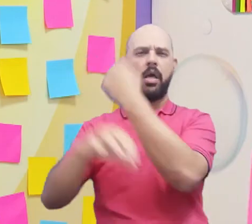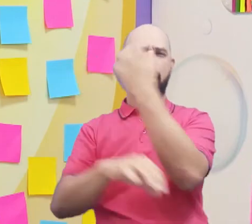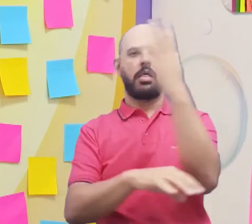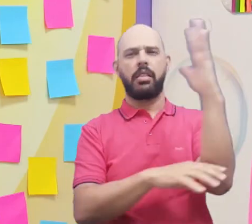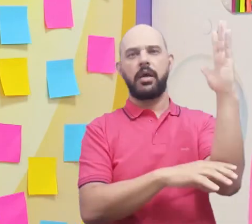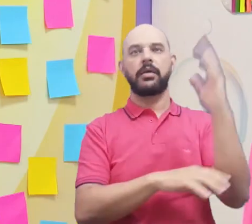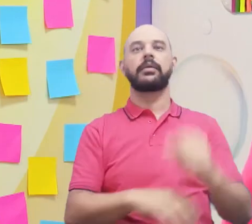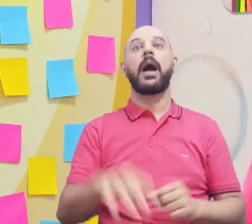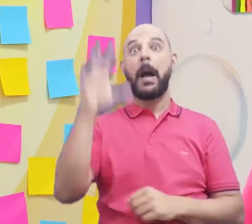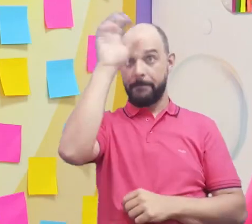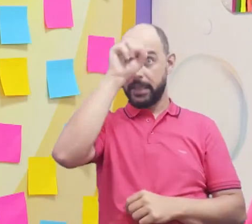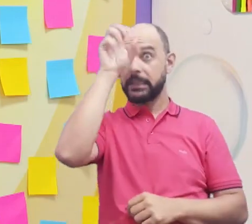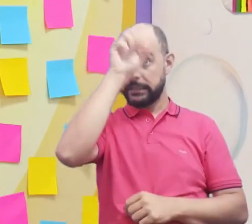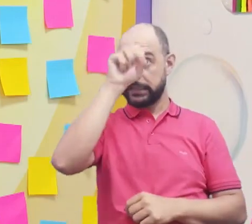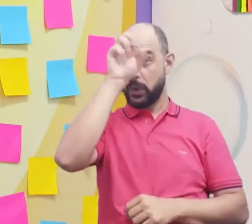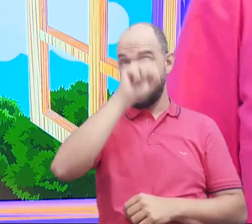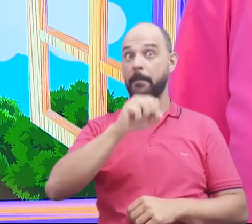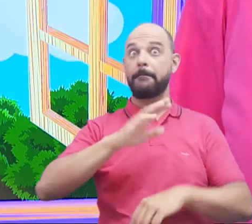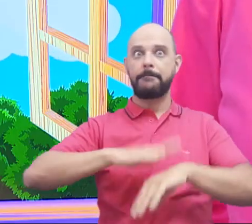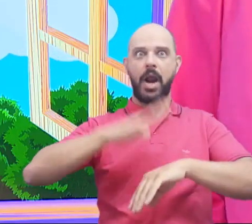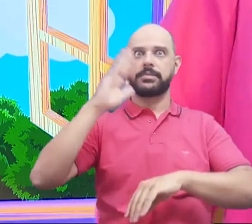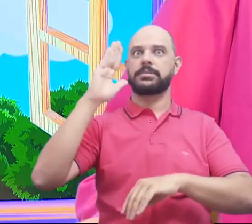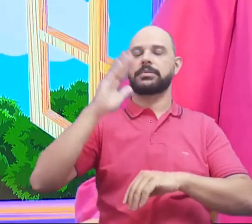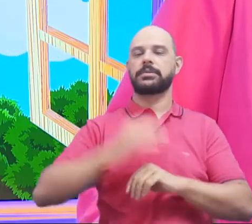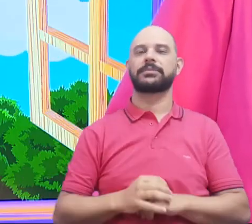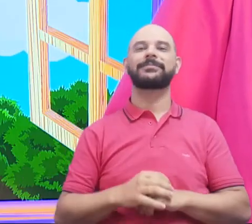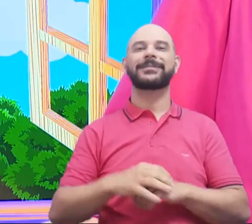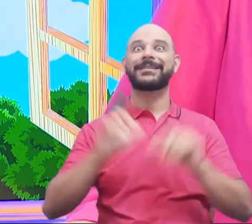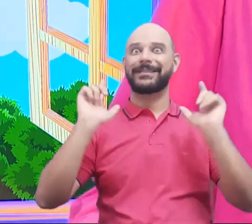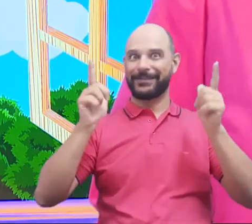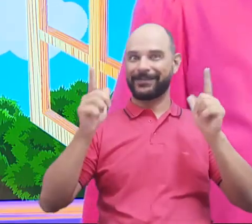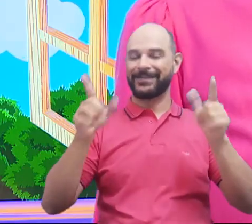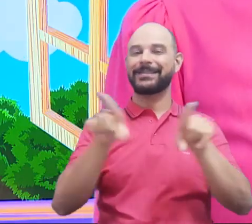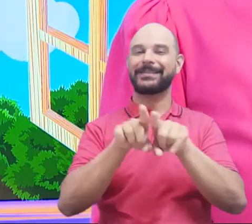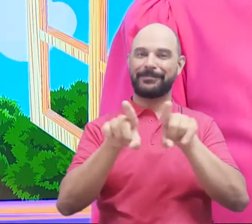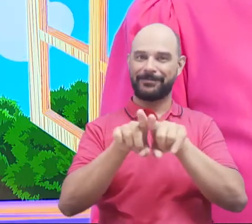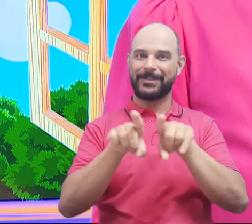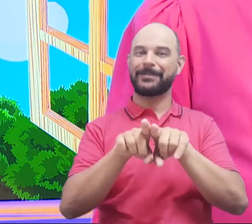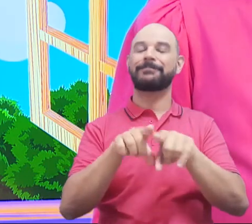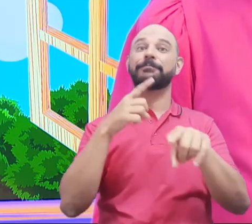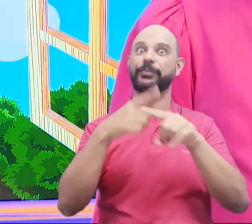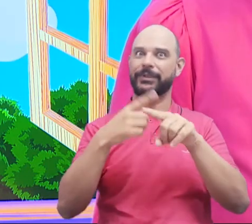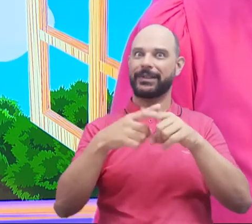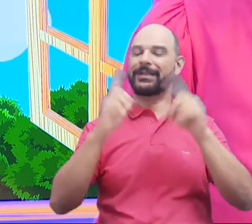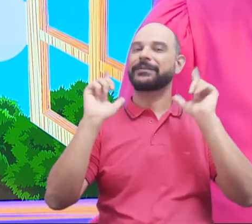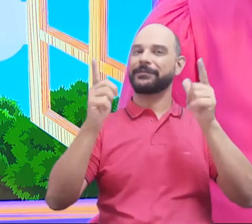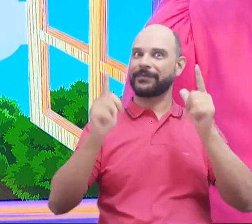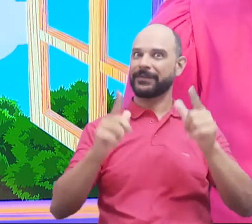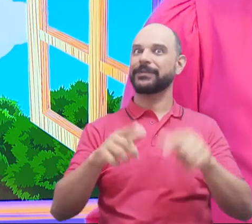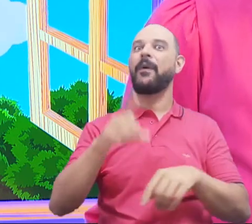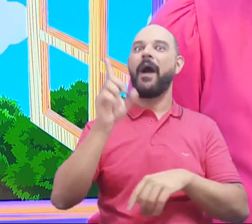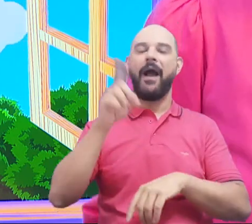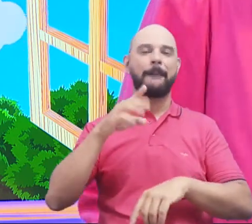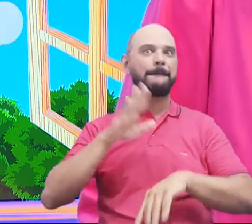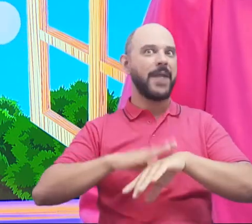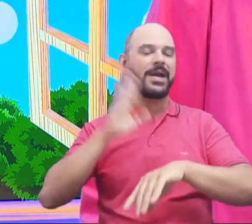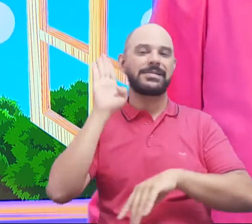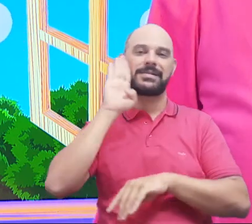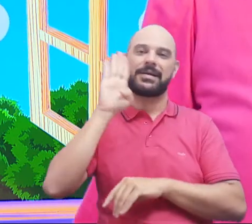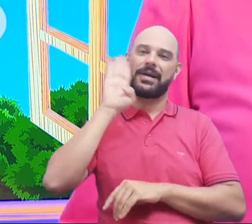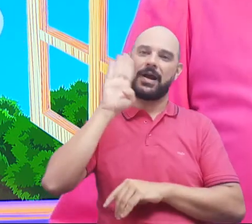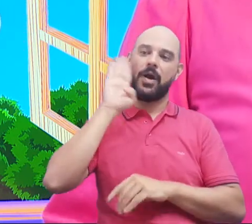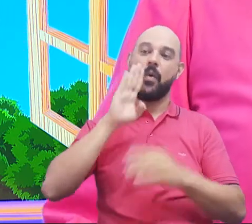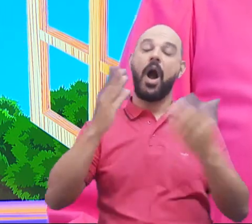junto. Dia de aprender bastante. E de se divertir também. Afinal, com diversão é muito mais